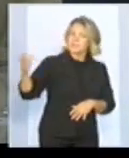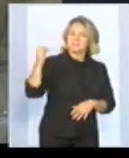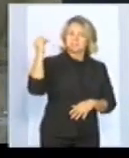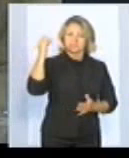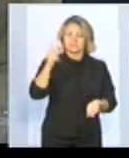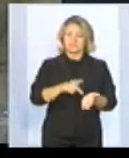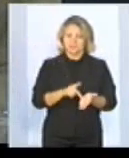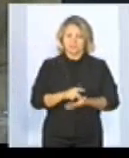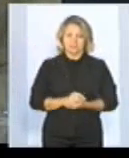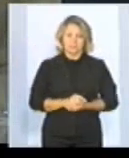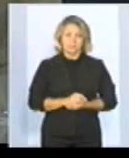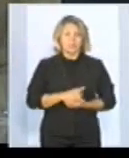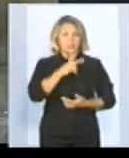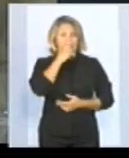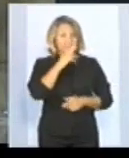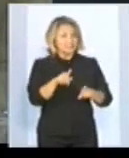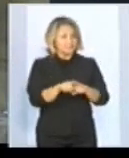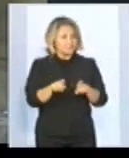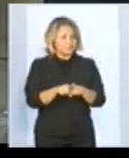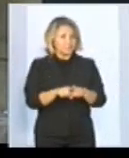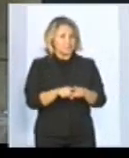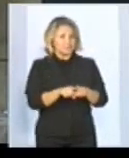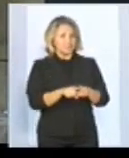ação. Me parece,